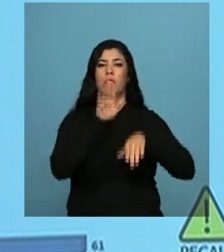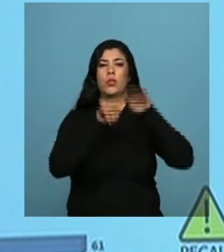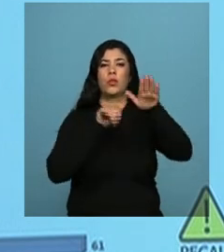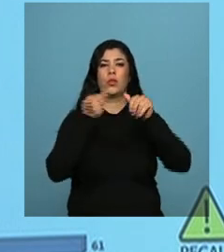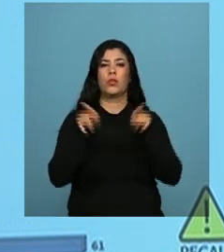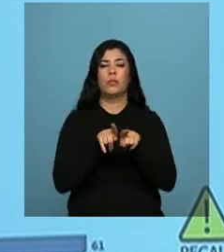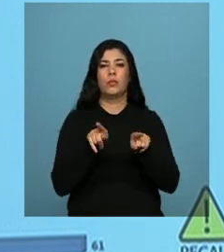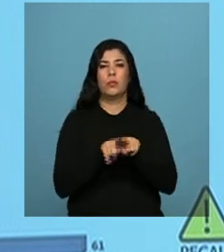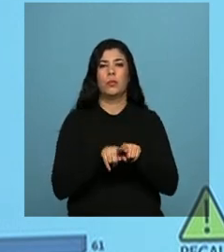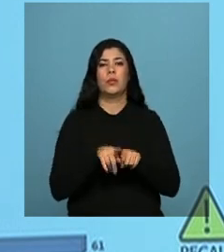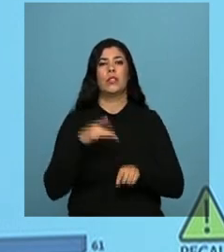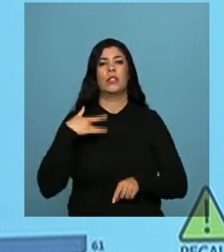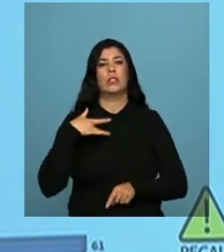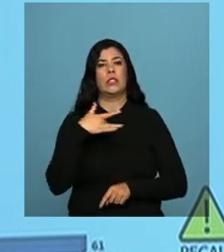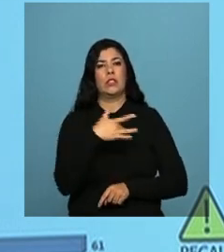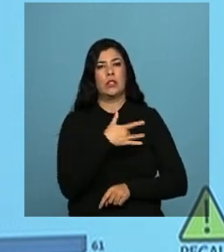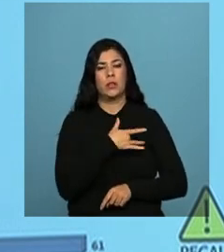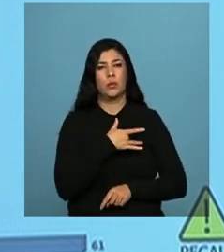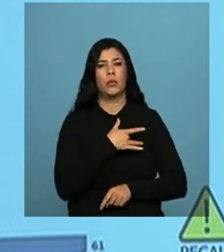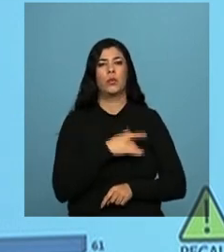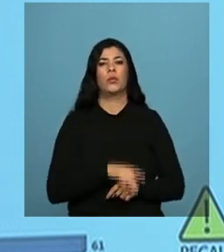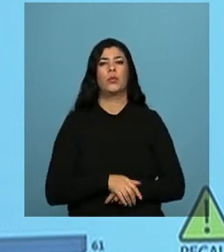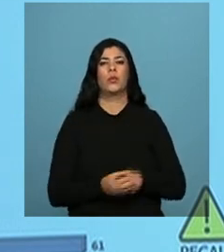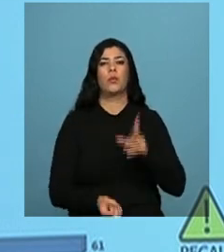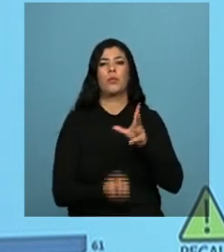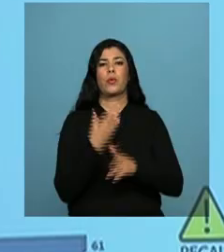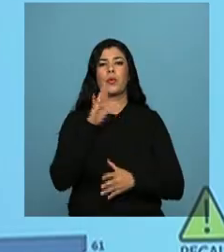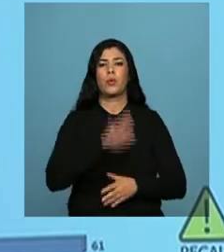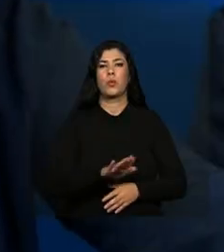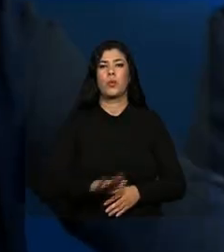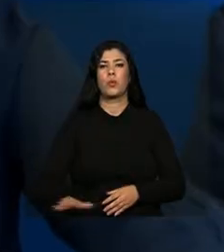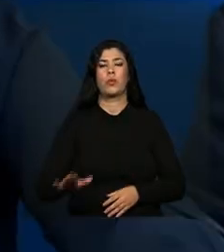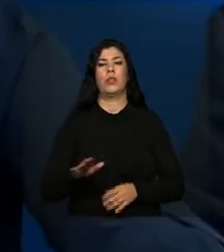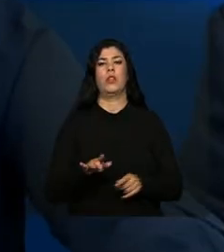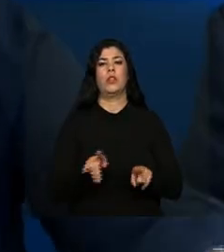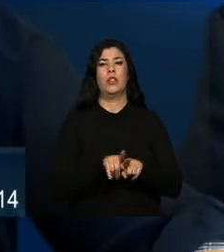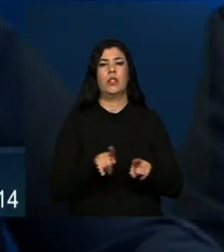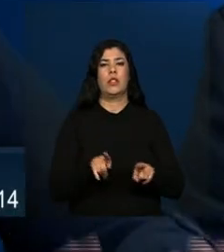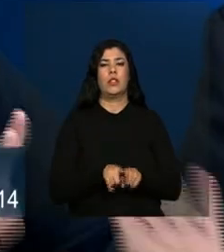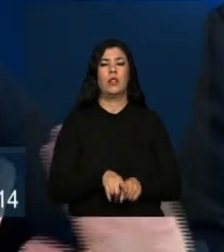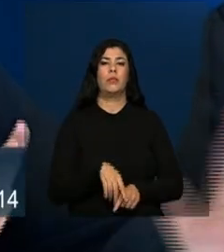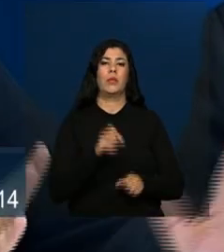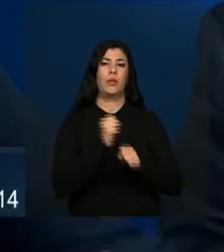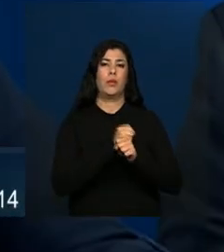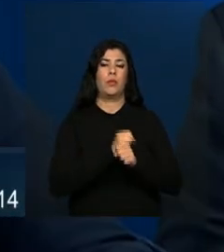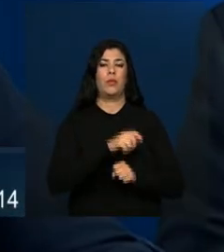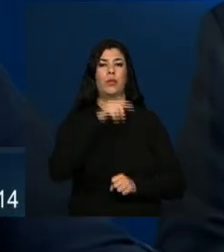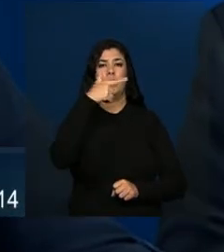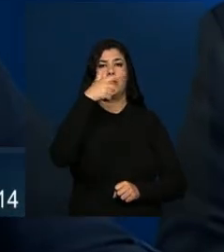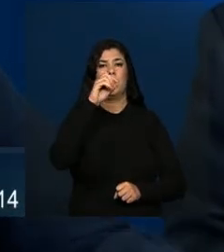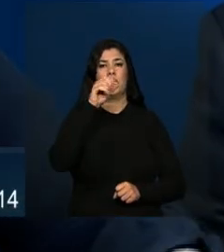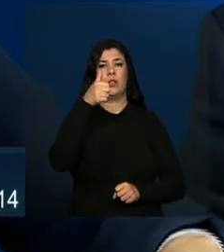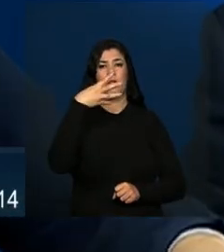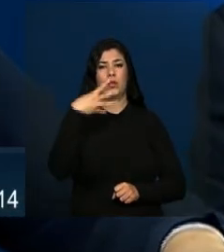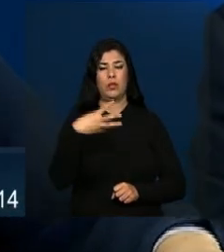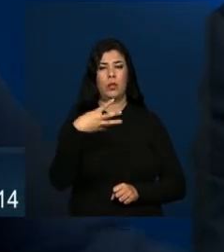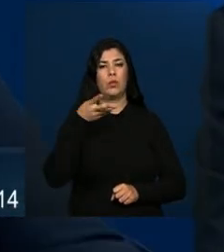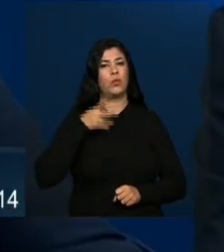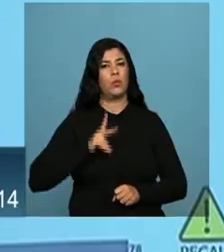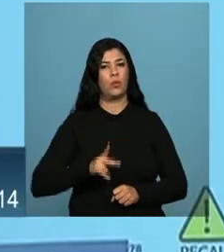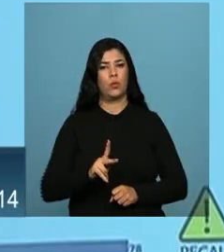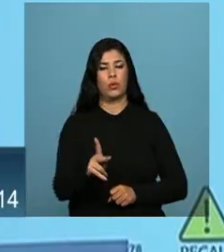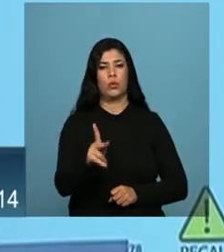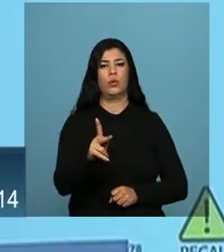mas temos saúde móveis produtos infantis 2013 2014 o quadro não se não